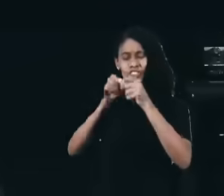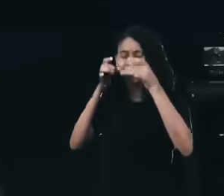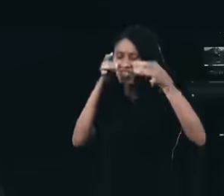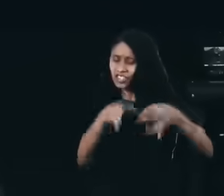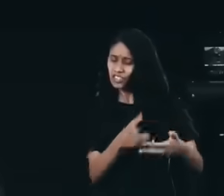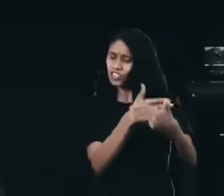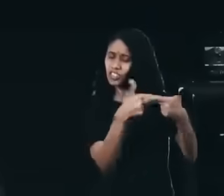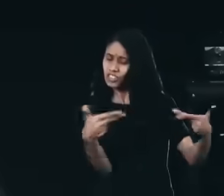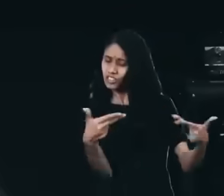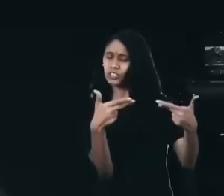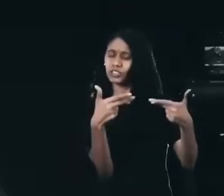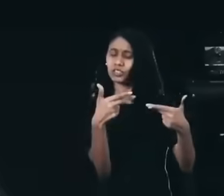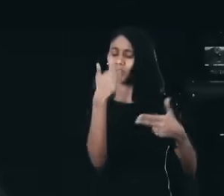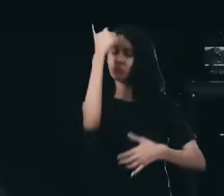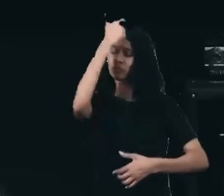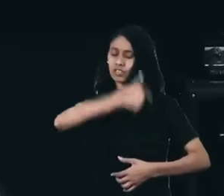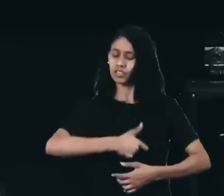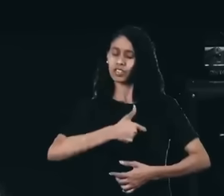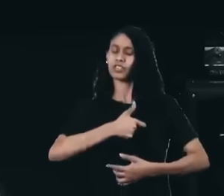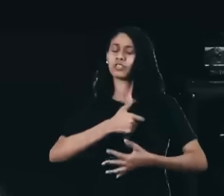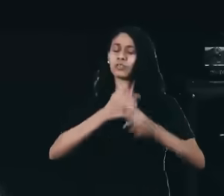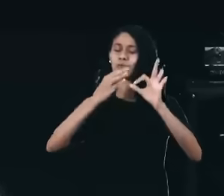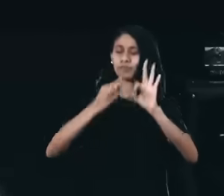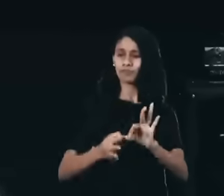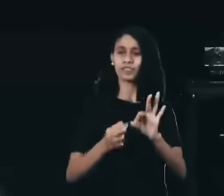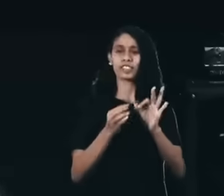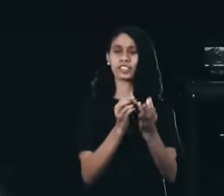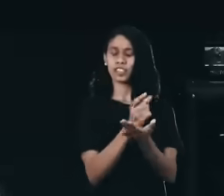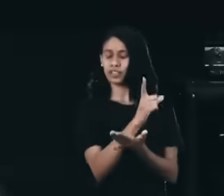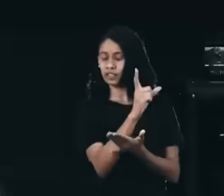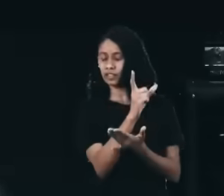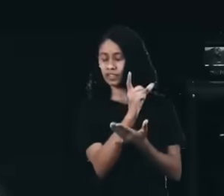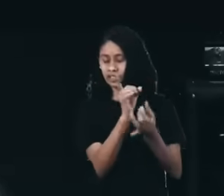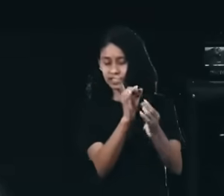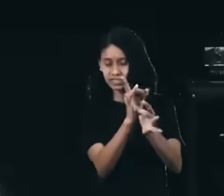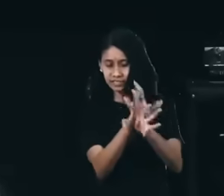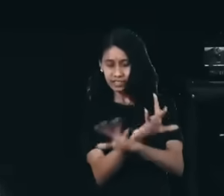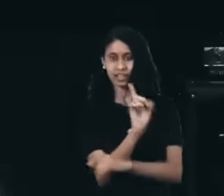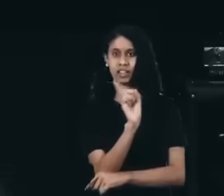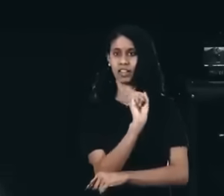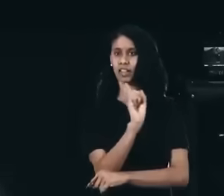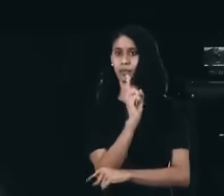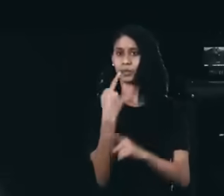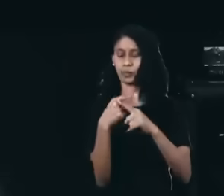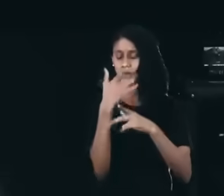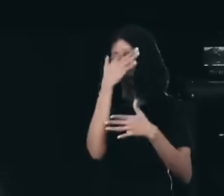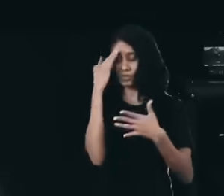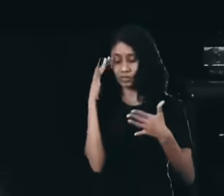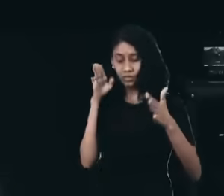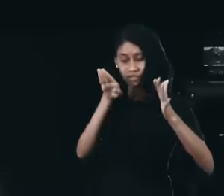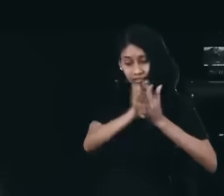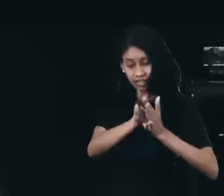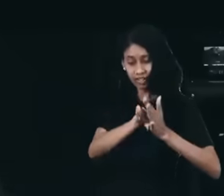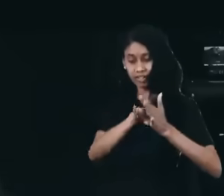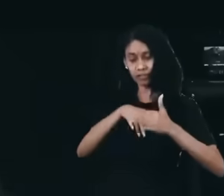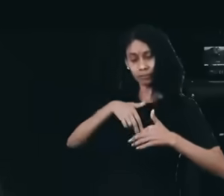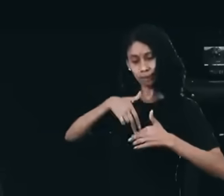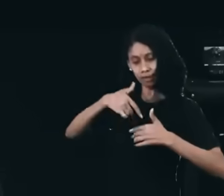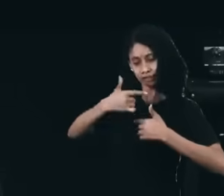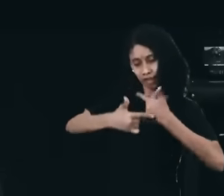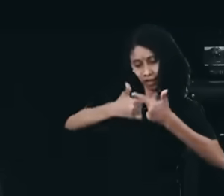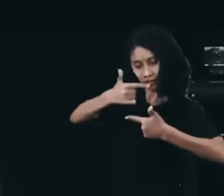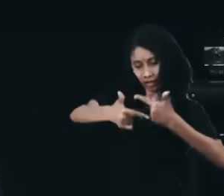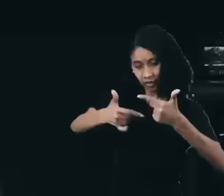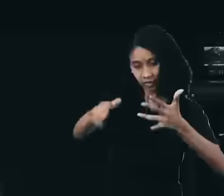sua integridade se esvair quando você estiver muito perto, porque tem pessoas que na hora da caminhada vão,